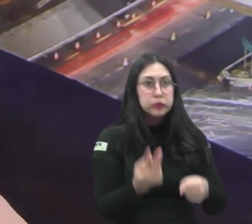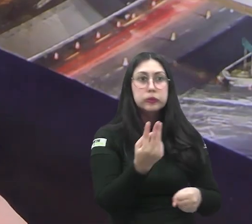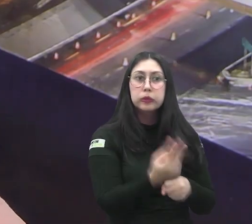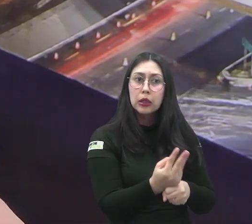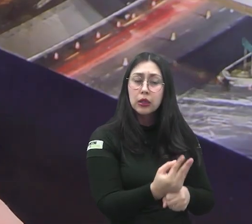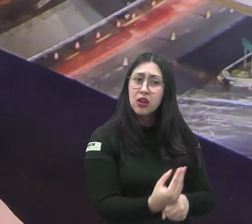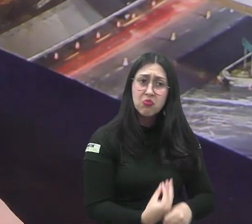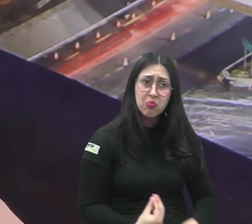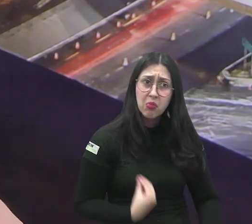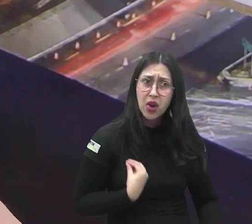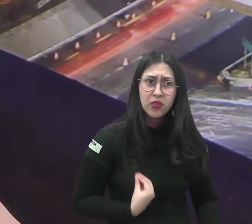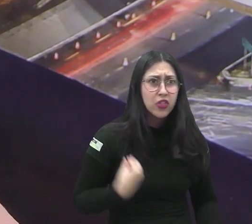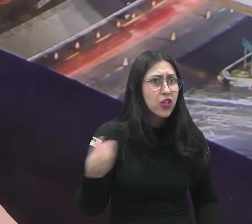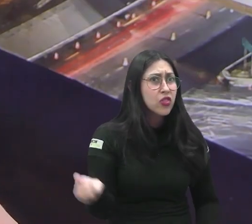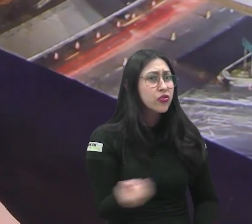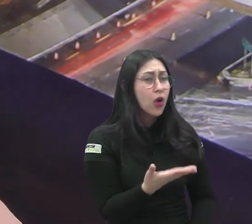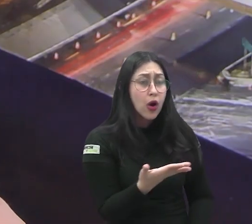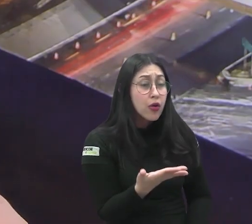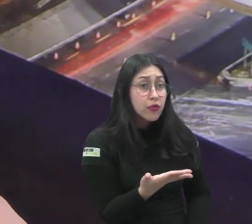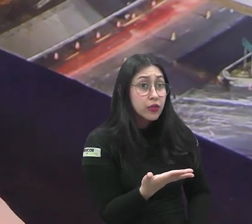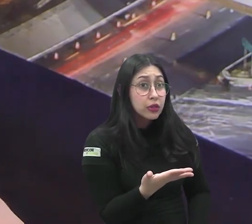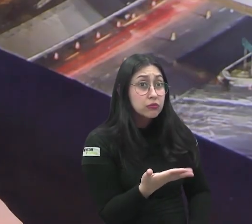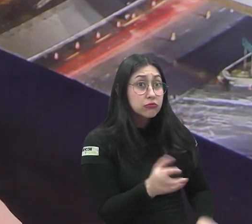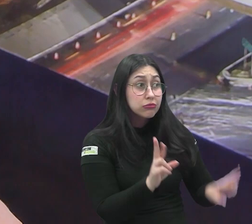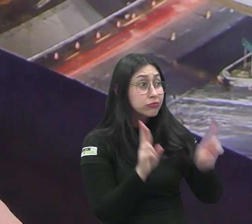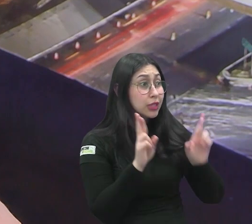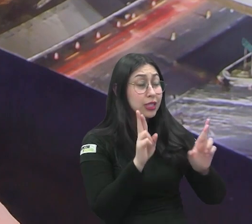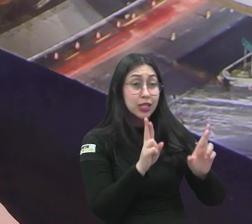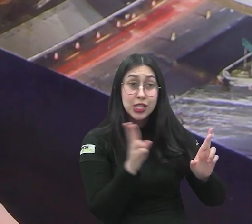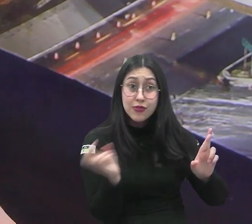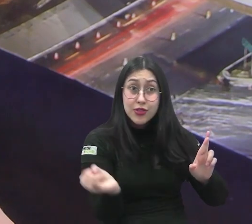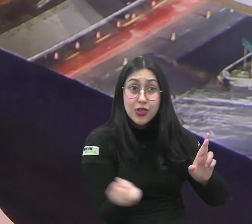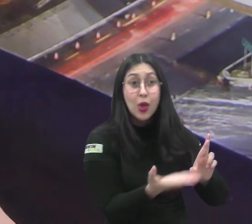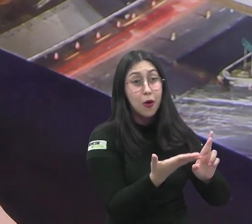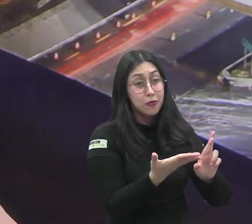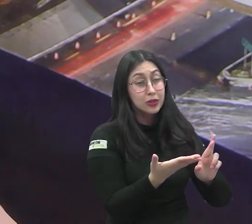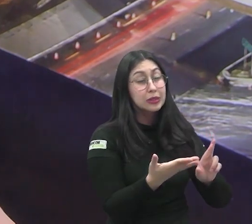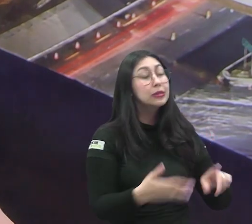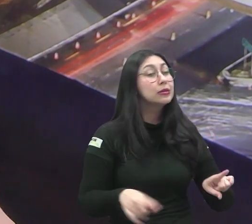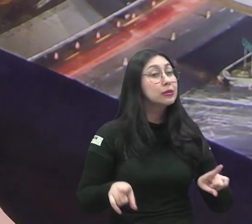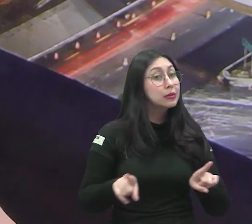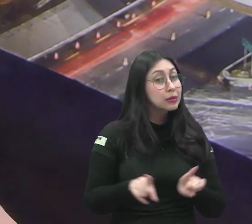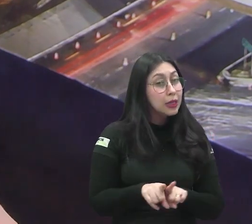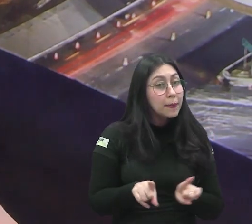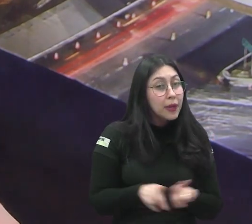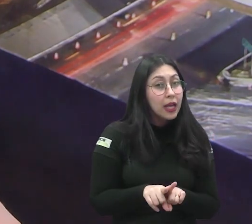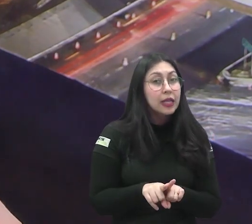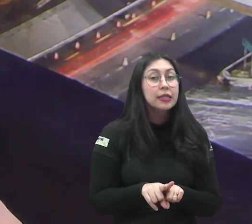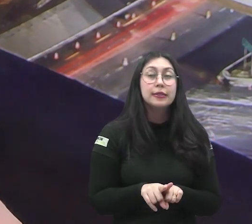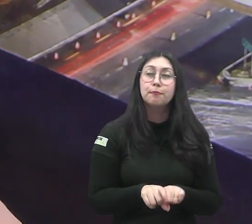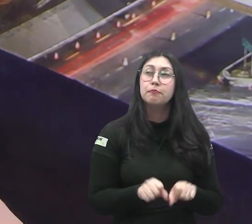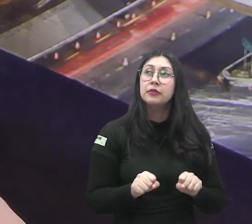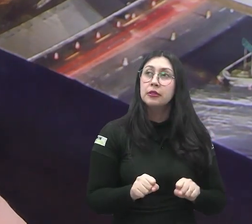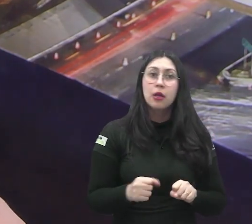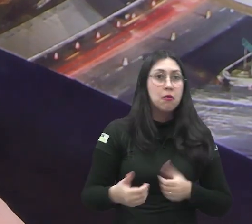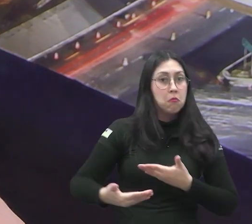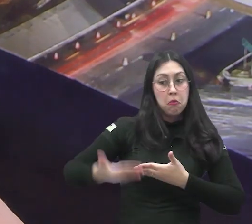hoje a gente já tem uma nova realidade, novas expectativas para o turismo. Temos aí